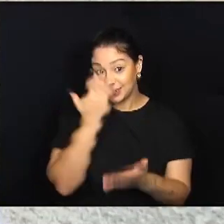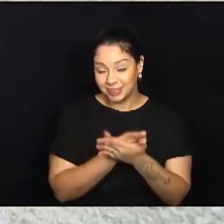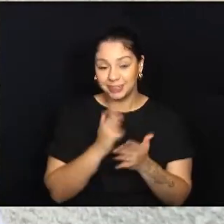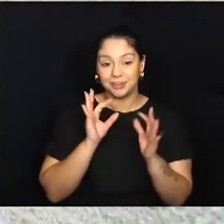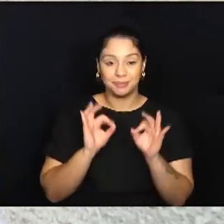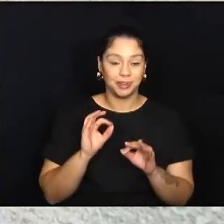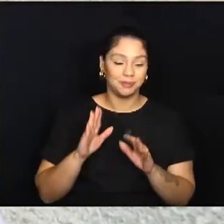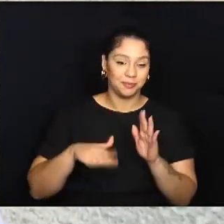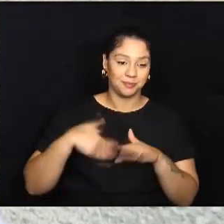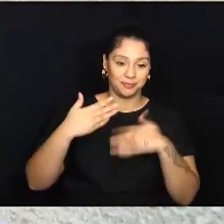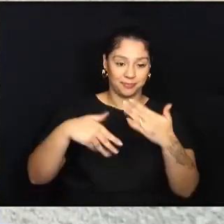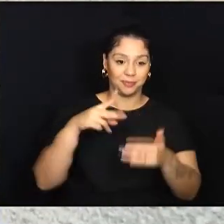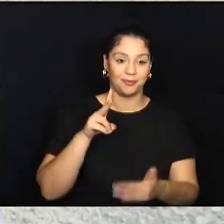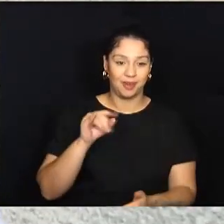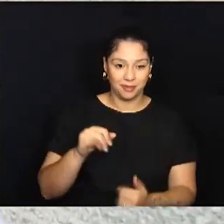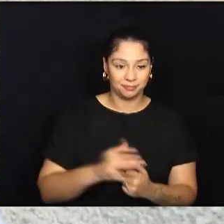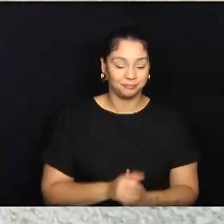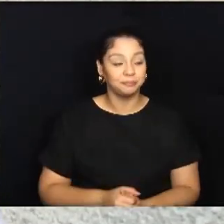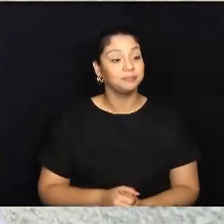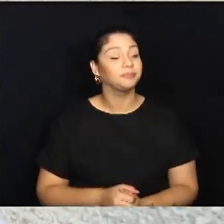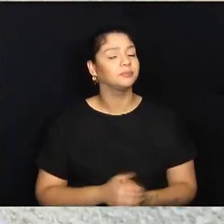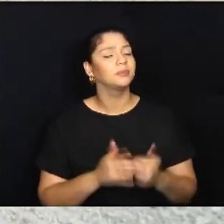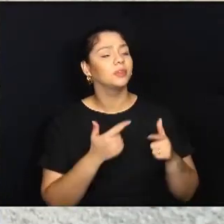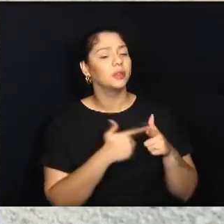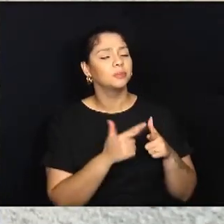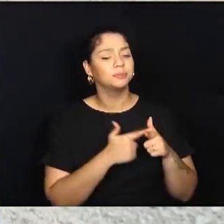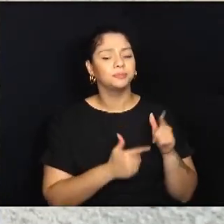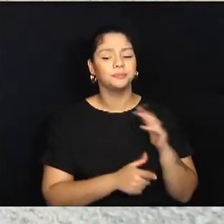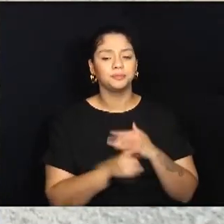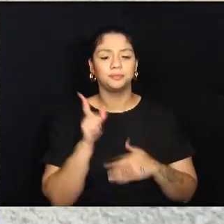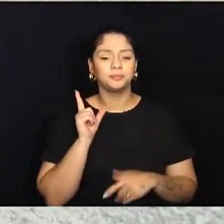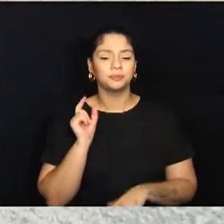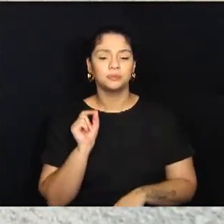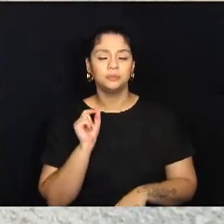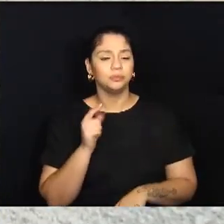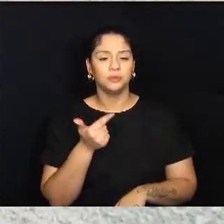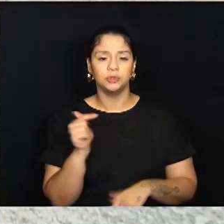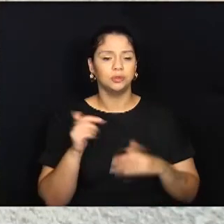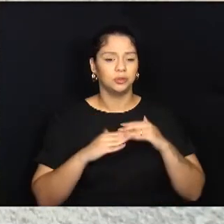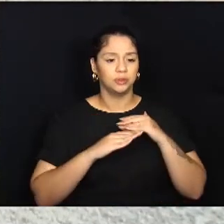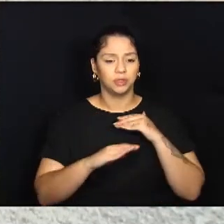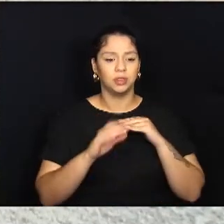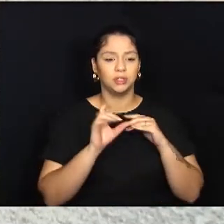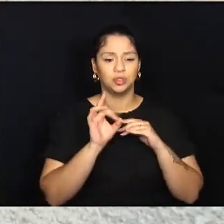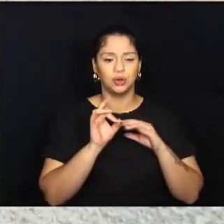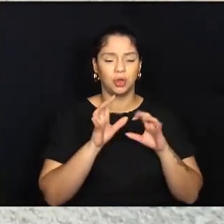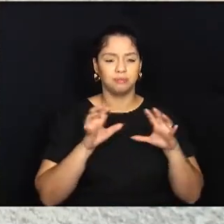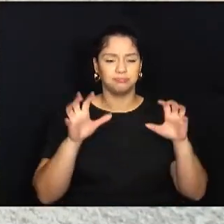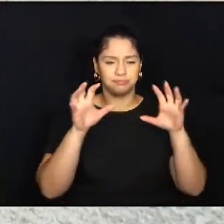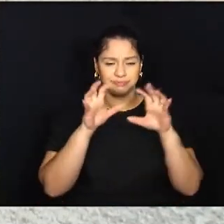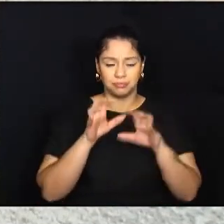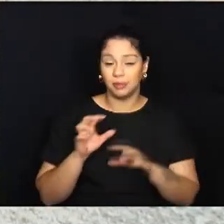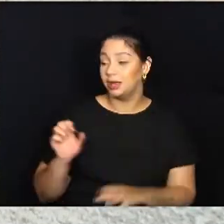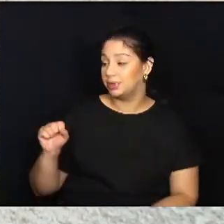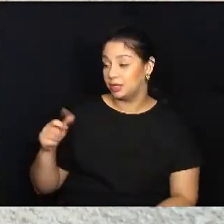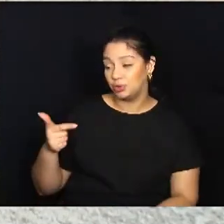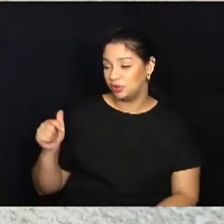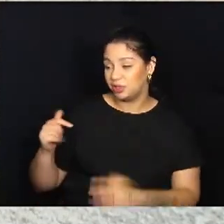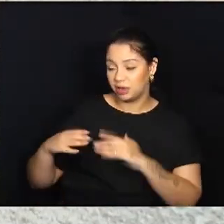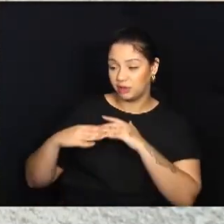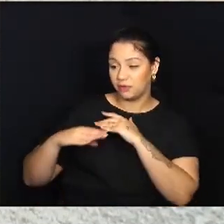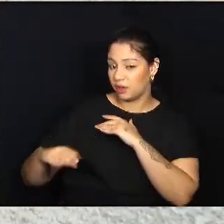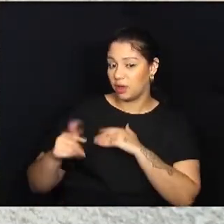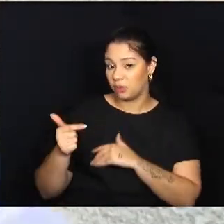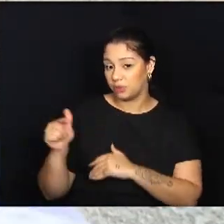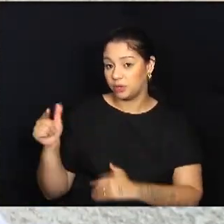frente esse trabalho. E o problema antes era o quê? Não tinha asfalto, tinha que estar lidando com a poeira? Aqui nós não tínhamos asfalto, não